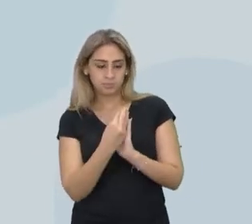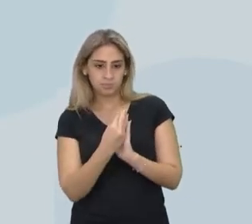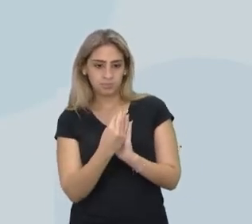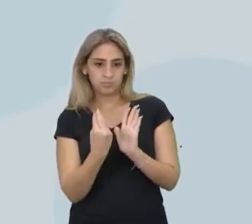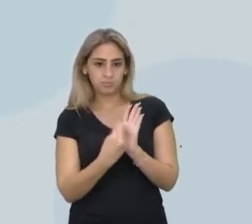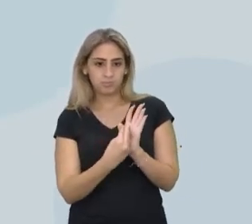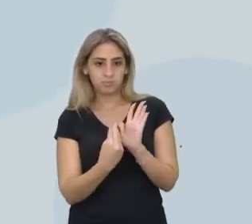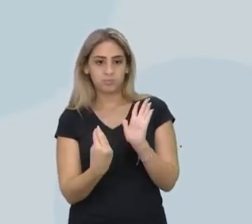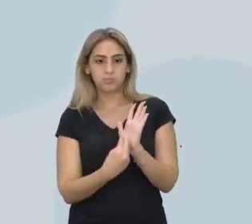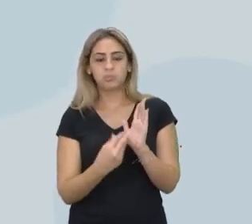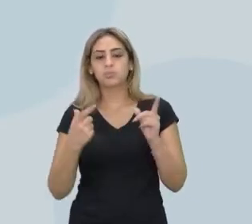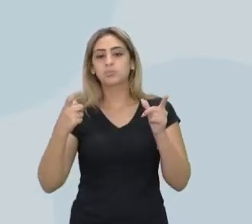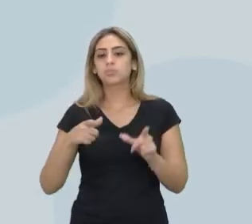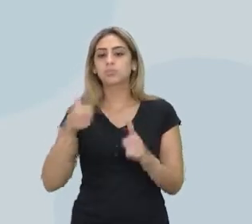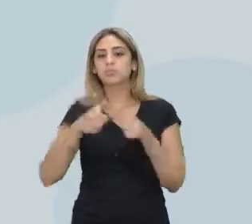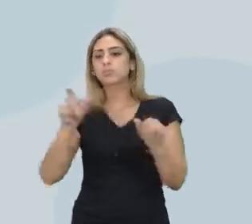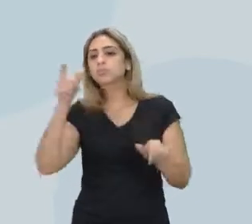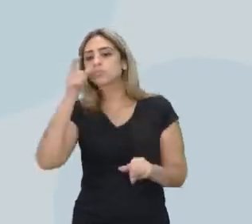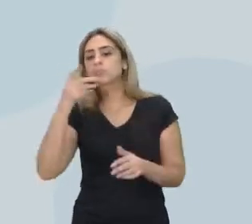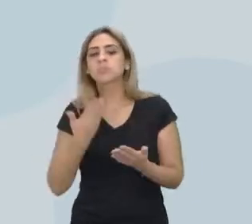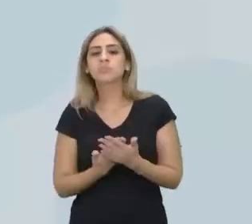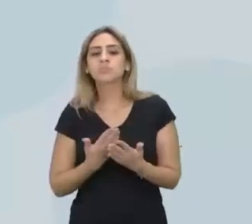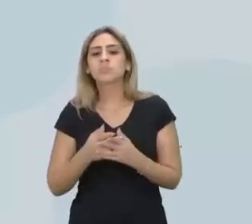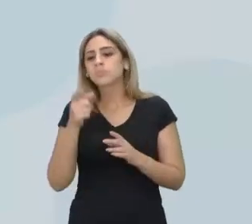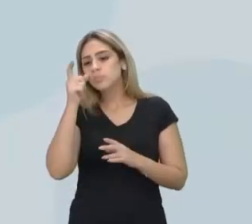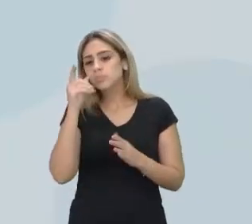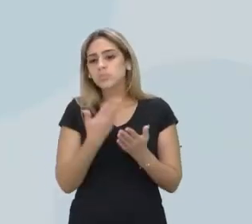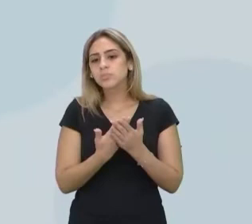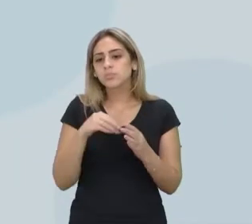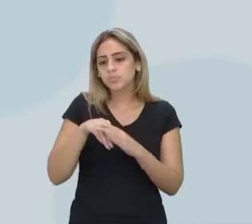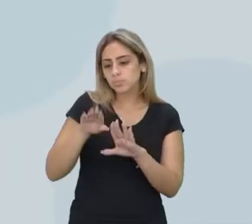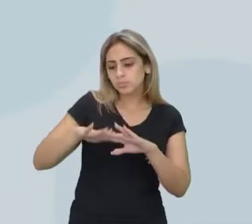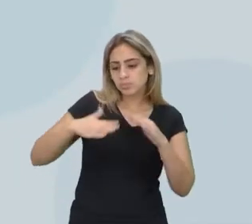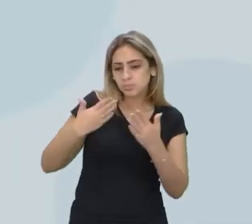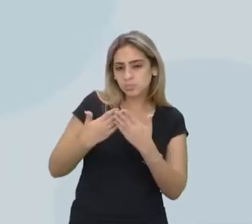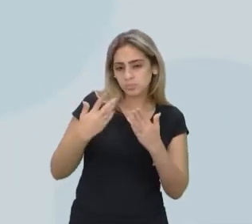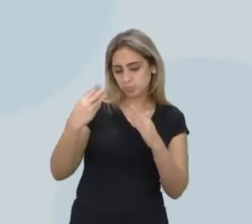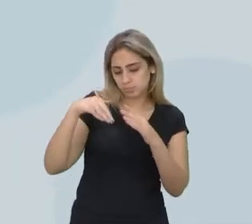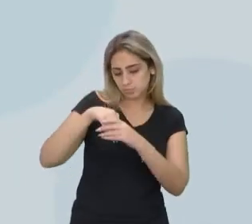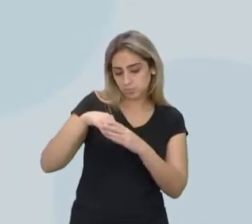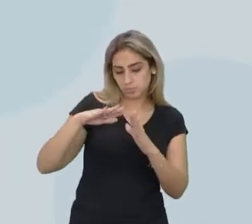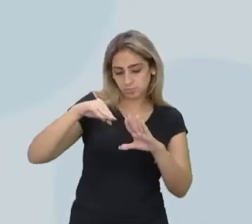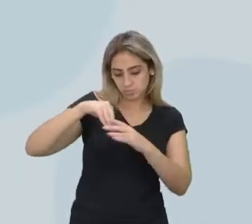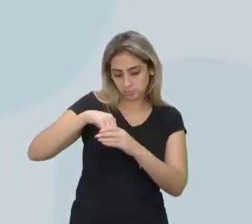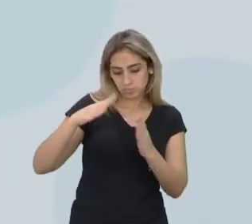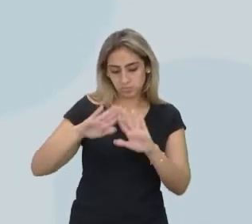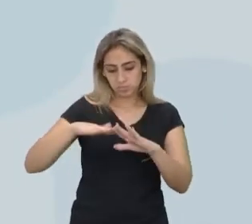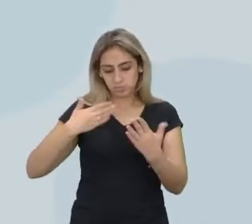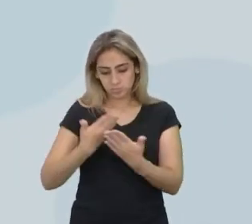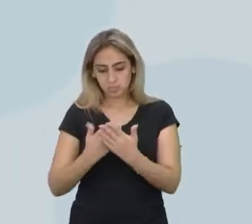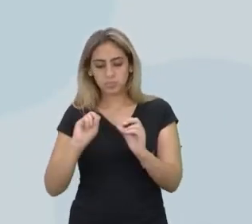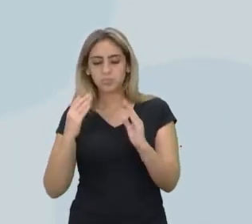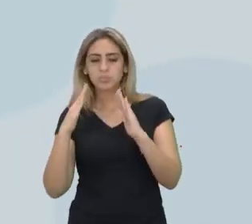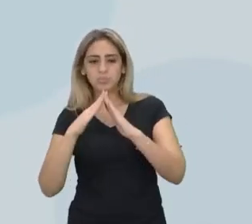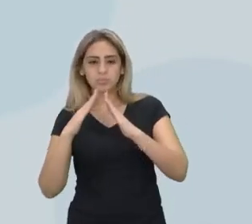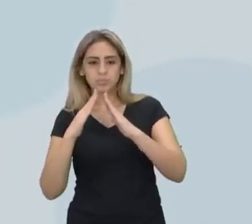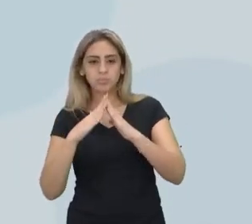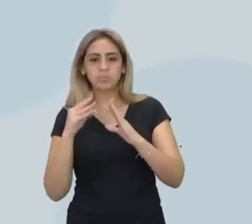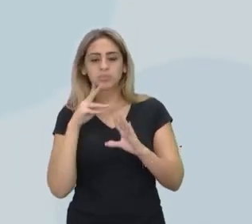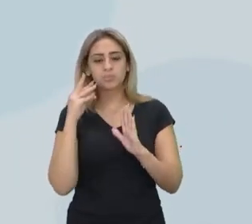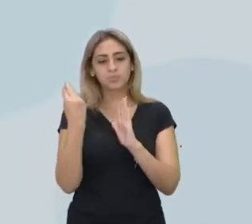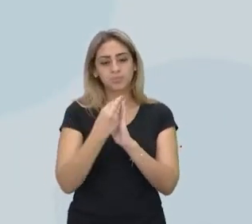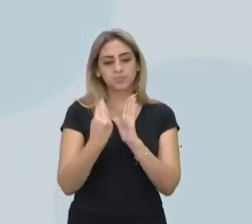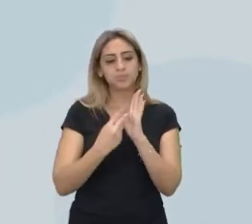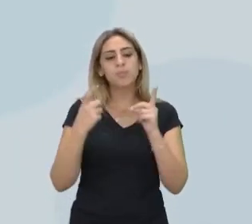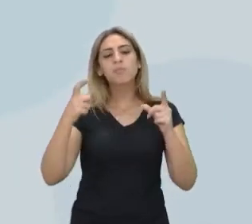colocar onde você está assistindo essa aula. Você está assistindo essa aula da sua casa, você está assistindo essa aula da escola. Então, anota ali, onde